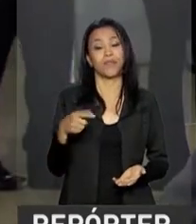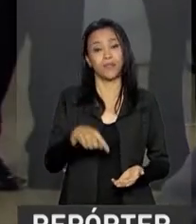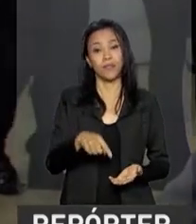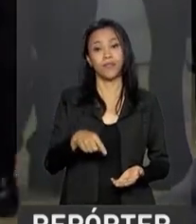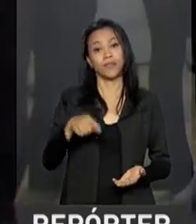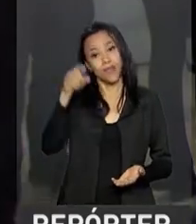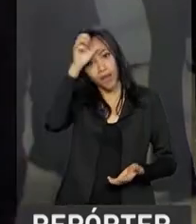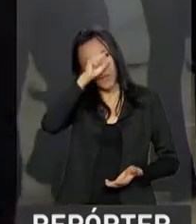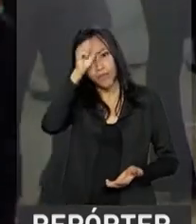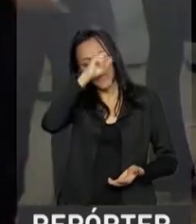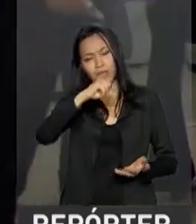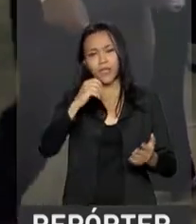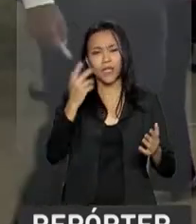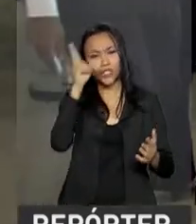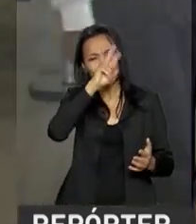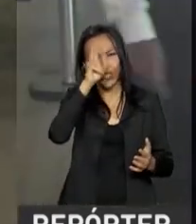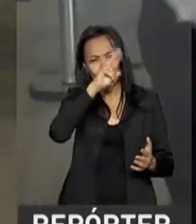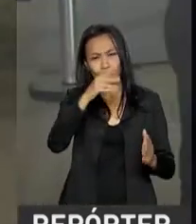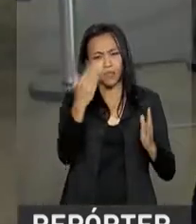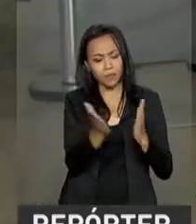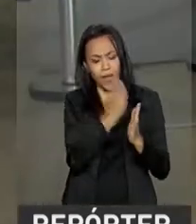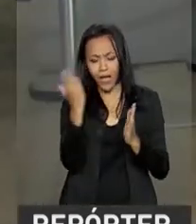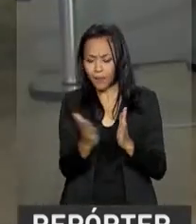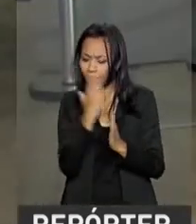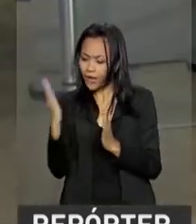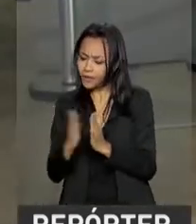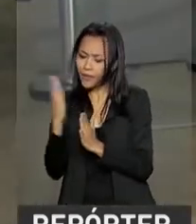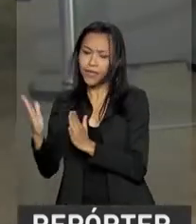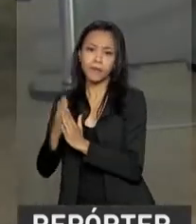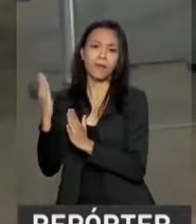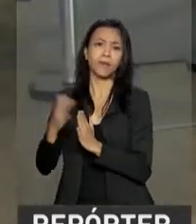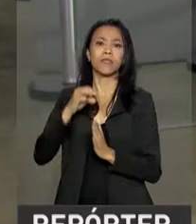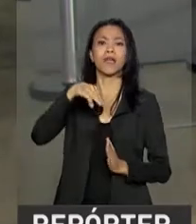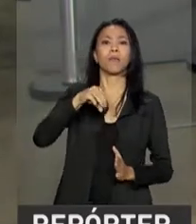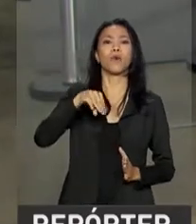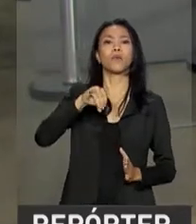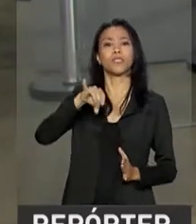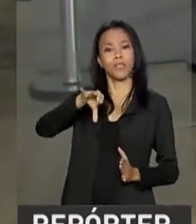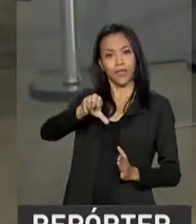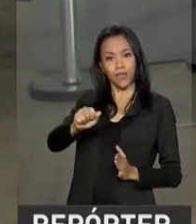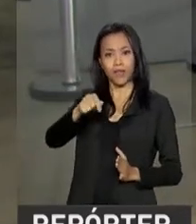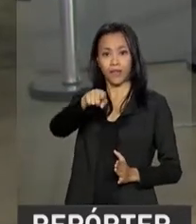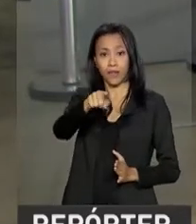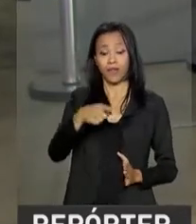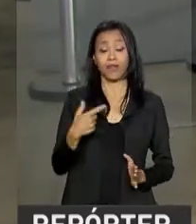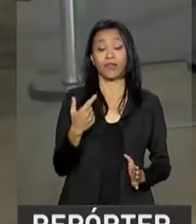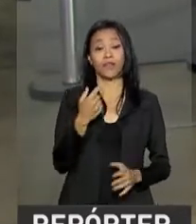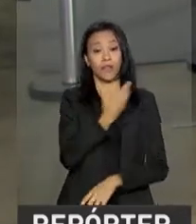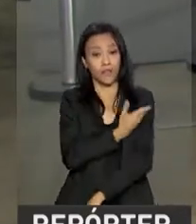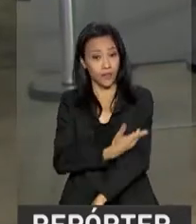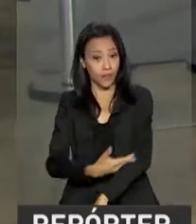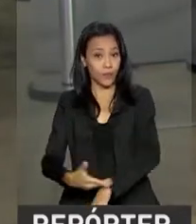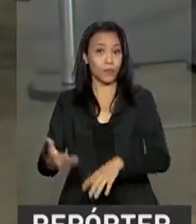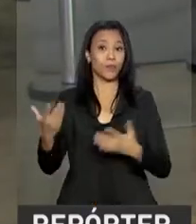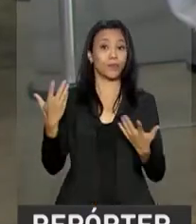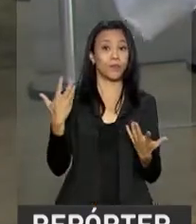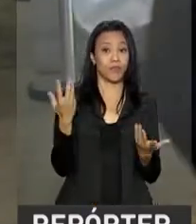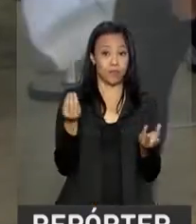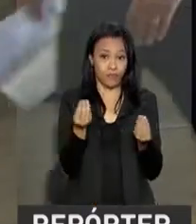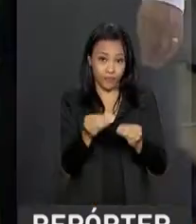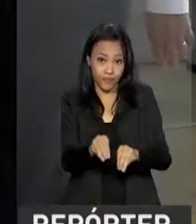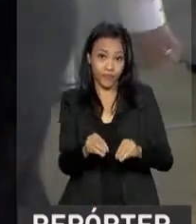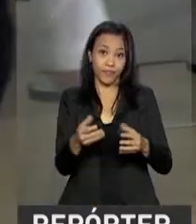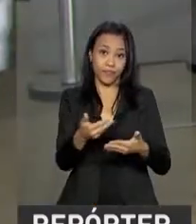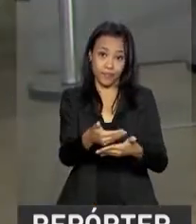acompanhando a Turma da Mônica, o que nós fazemos, escrevemos e passamos como hábitos e costumes,